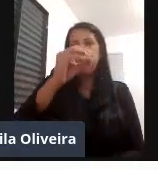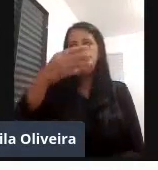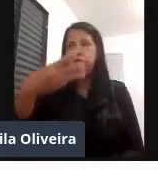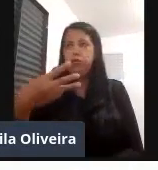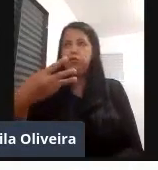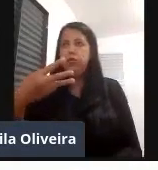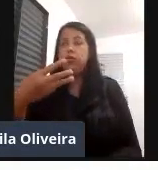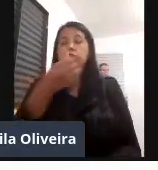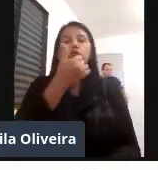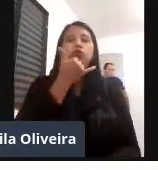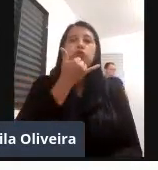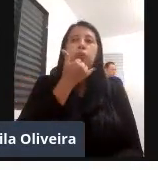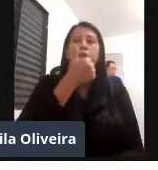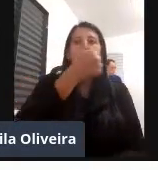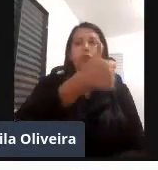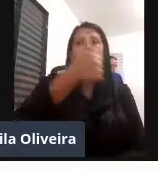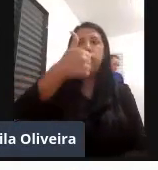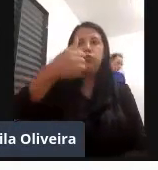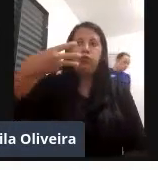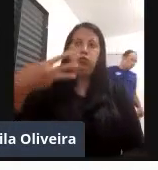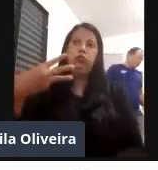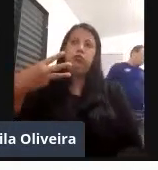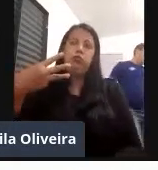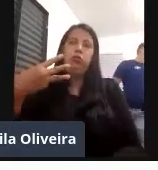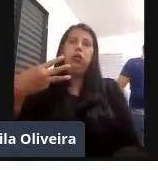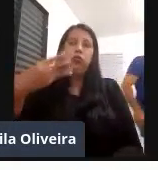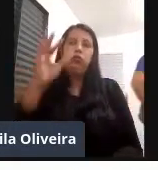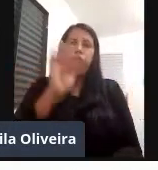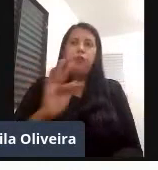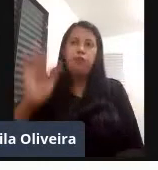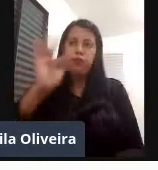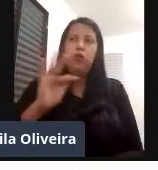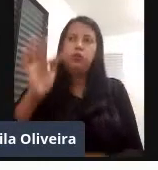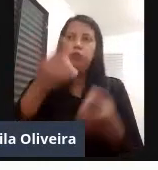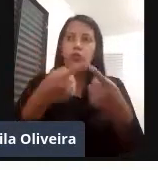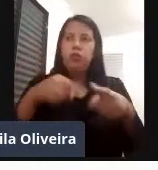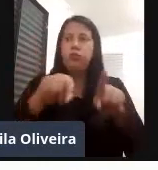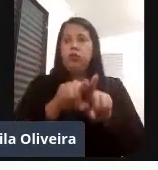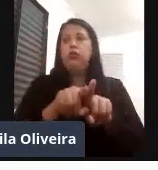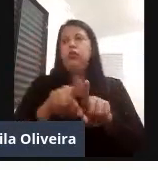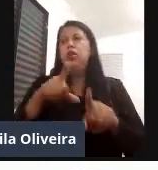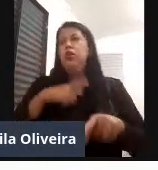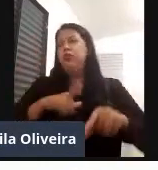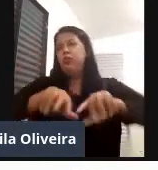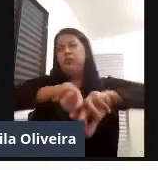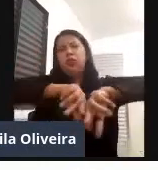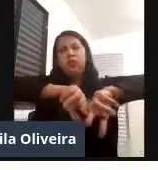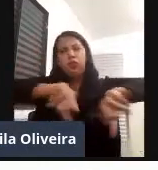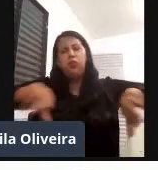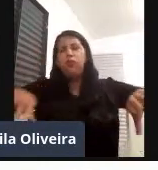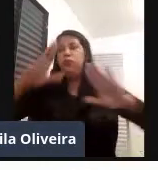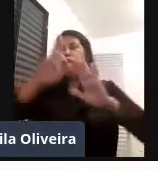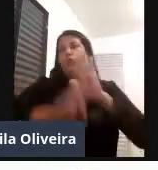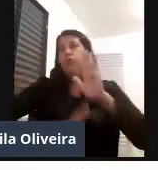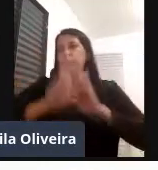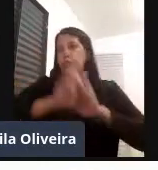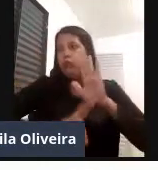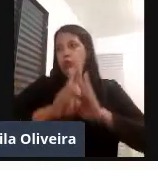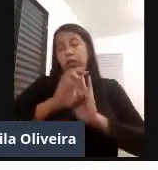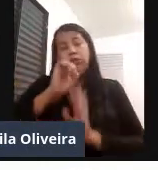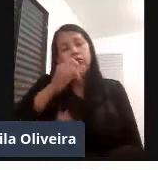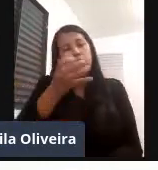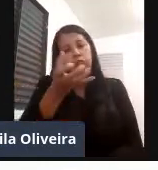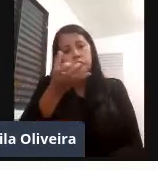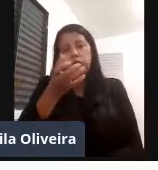450 dissertações, então é muita dissertação aí, para caso vocês queiram futuramente entrar para o